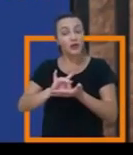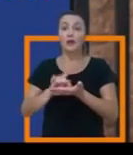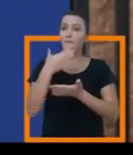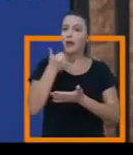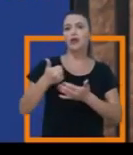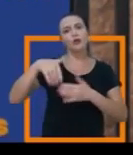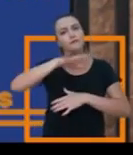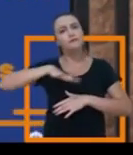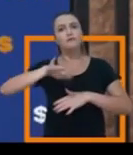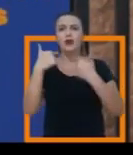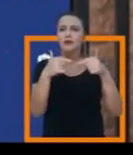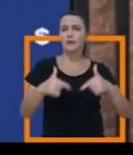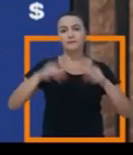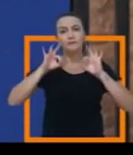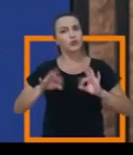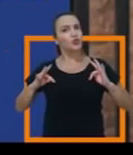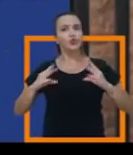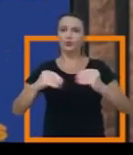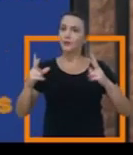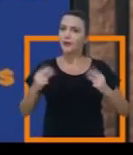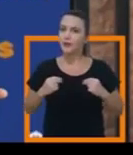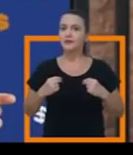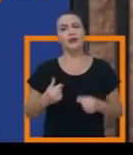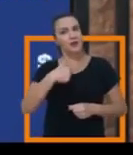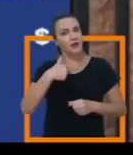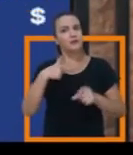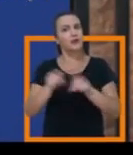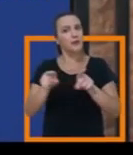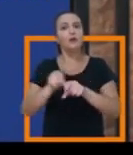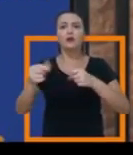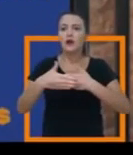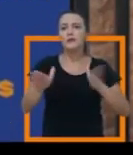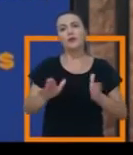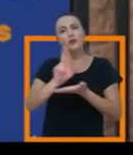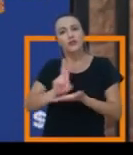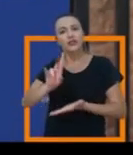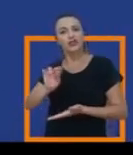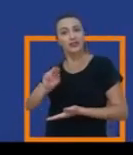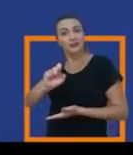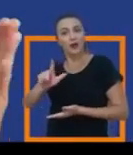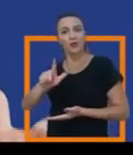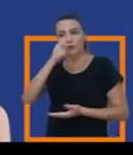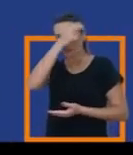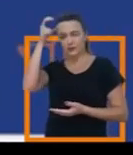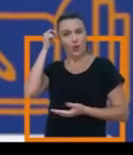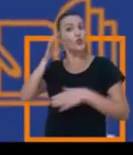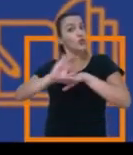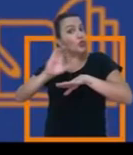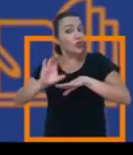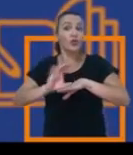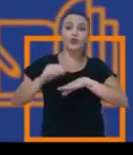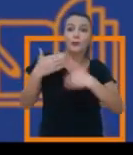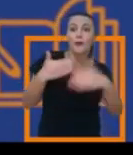de salário de verdade. Vou melhorar as condições de trabalho, garantindo dignidade que todos eles merecem. Vou abrir a